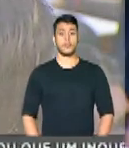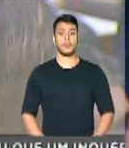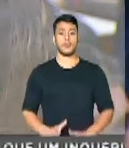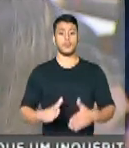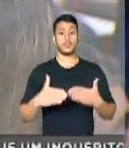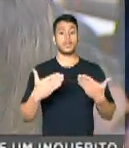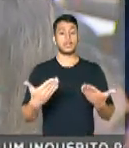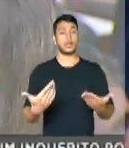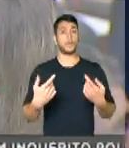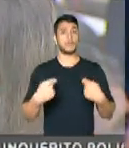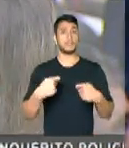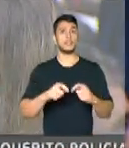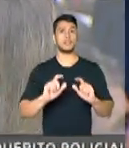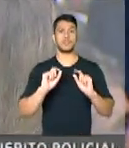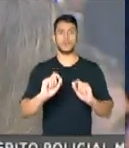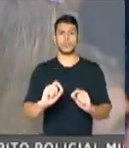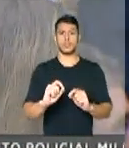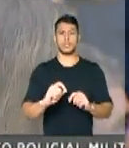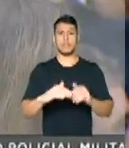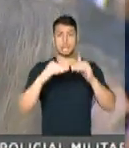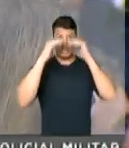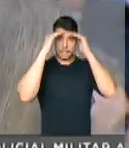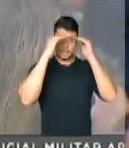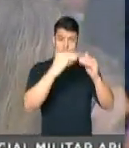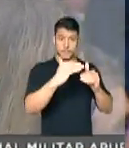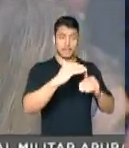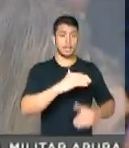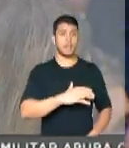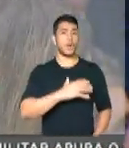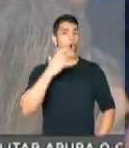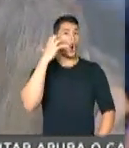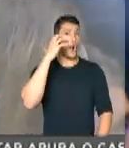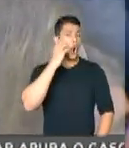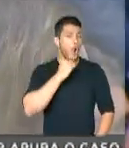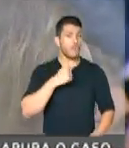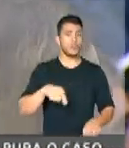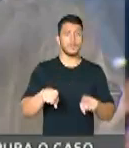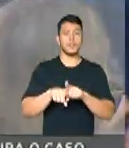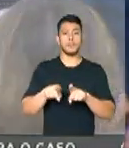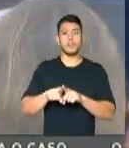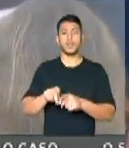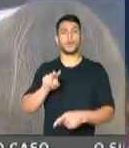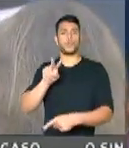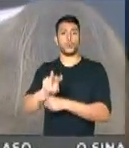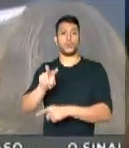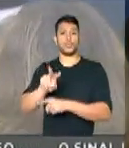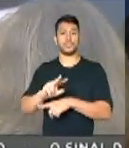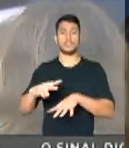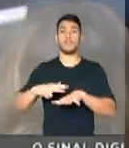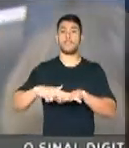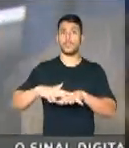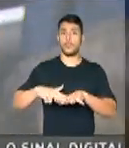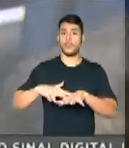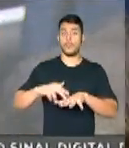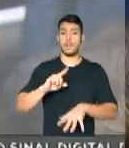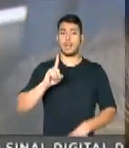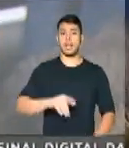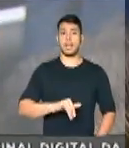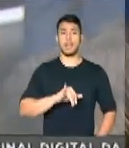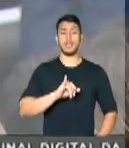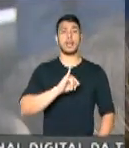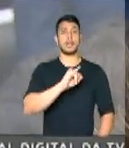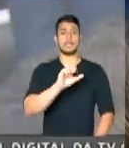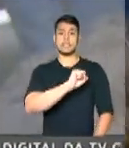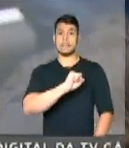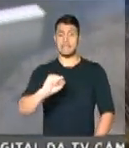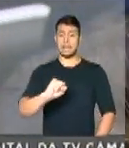Fazei justiça aos órfãos e cuidai das causas das viúvas. Isaías